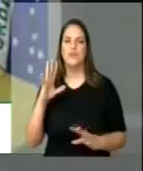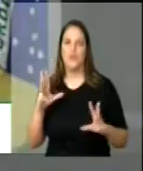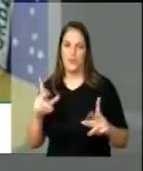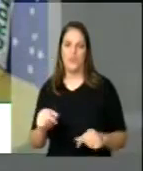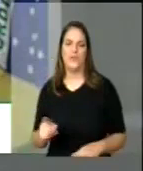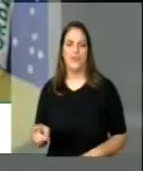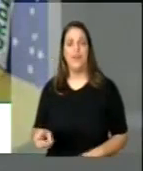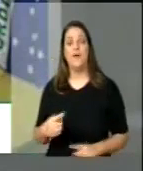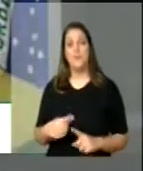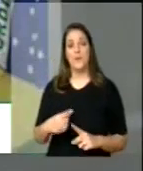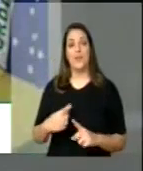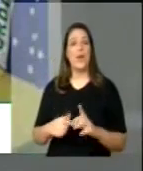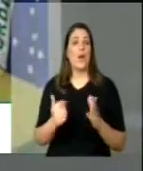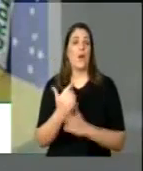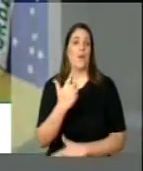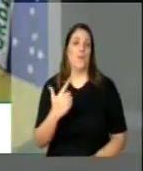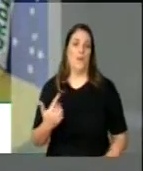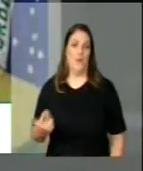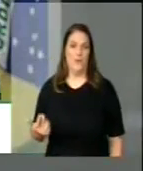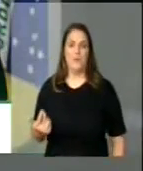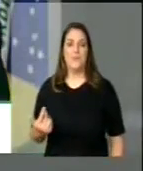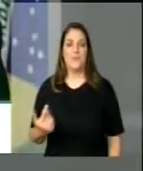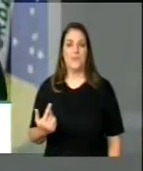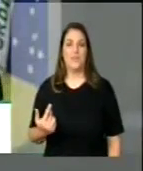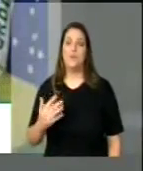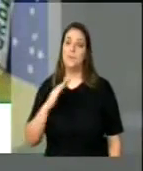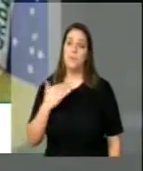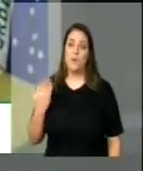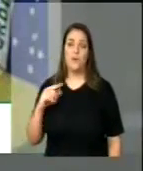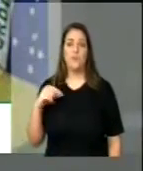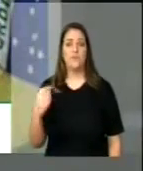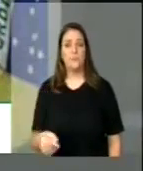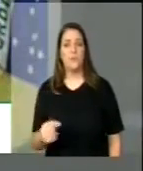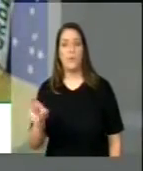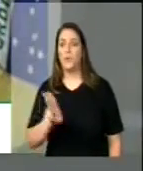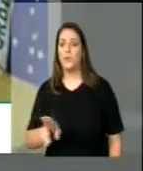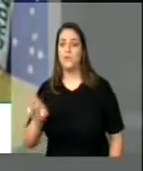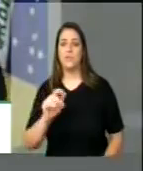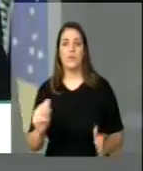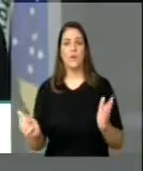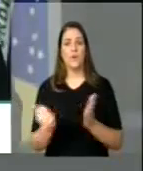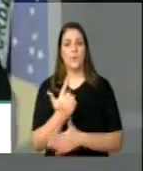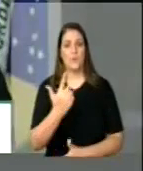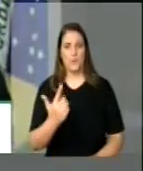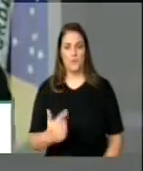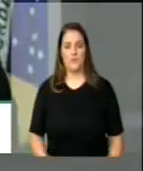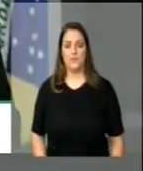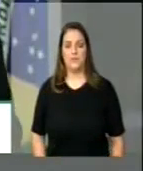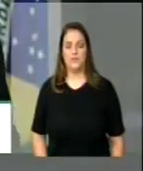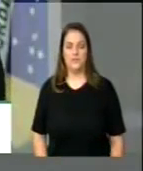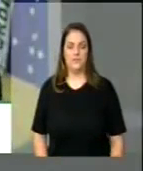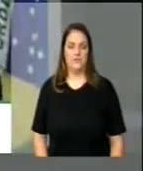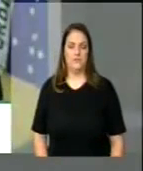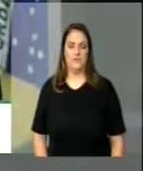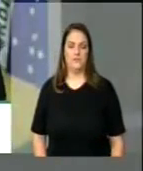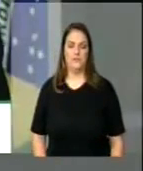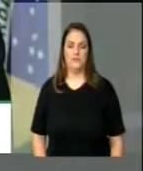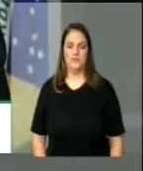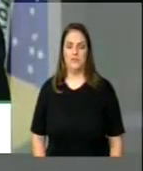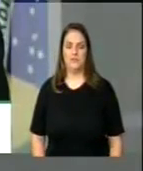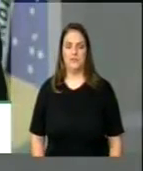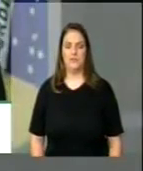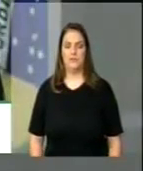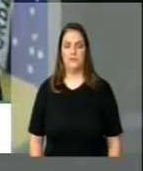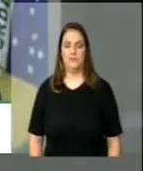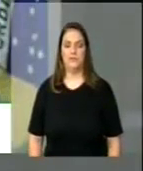foi comprado já logo depois que ele faleceu e foi colocado à venda o acervo dele. E